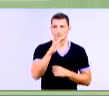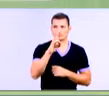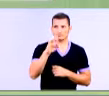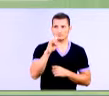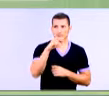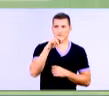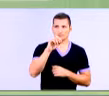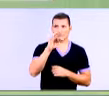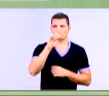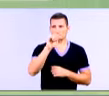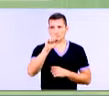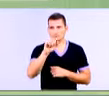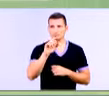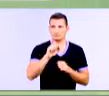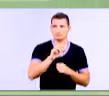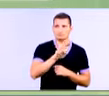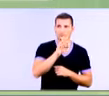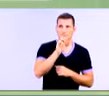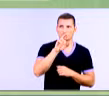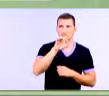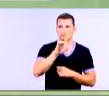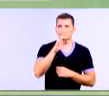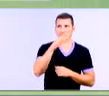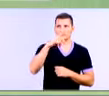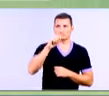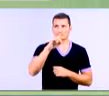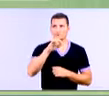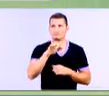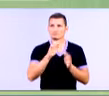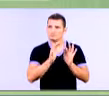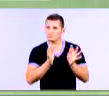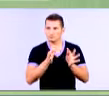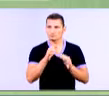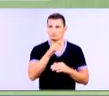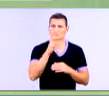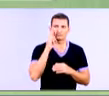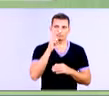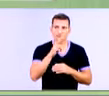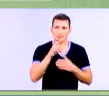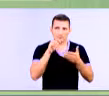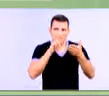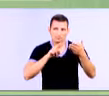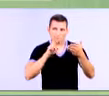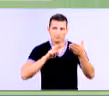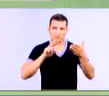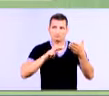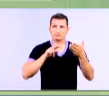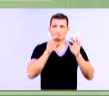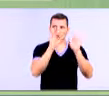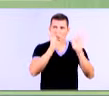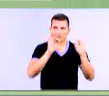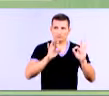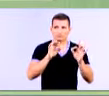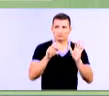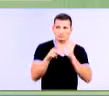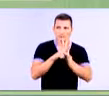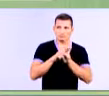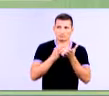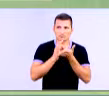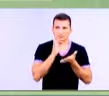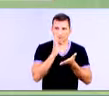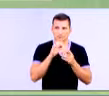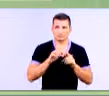o WordPad, pode ser qualquer editor de texto simples, você vai ver um arquivo legível com os comandos em Java. Em